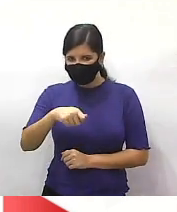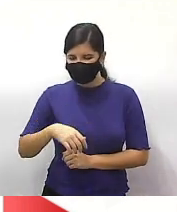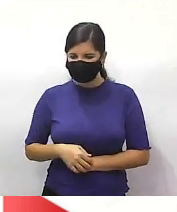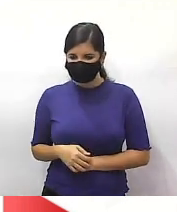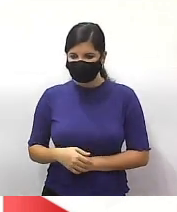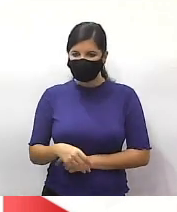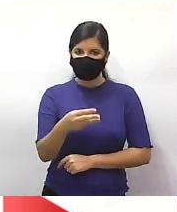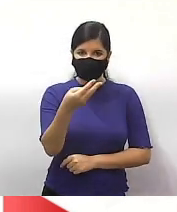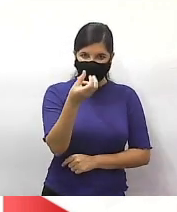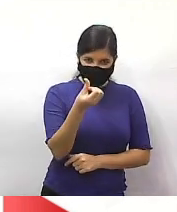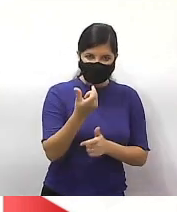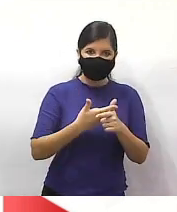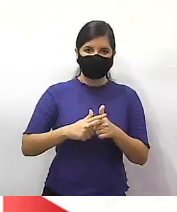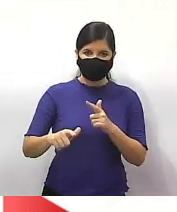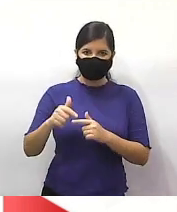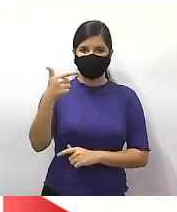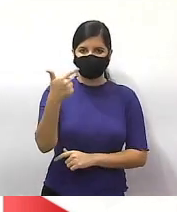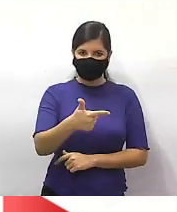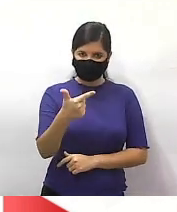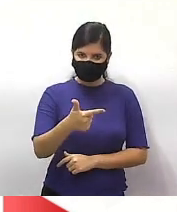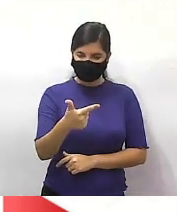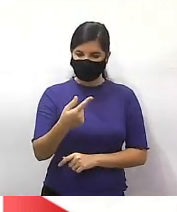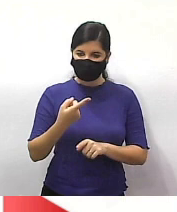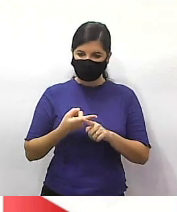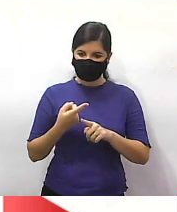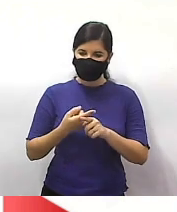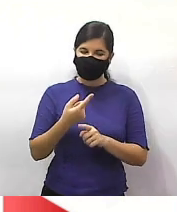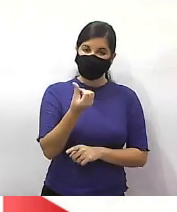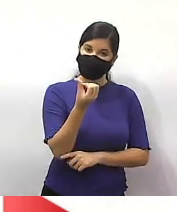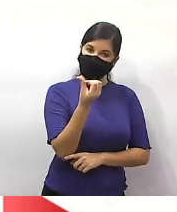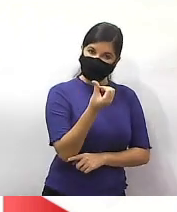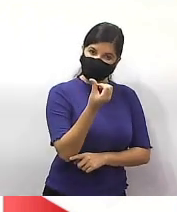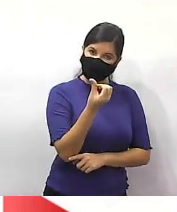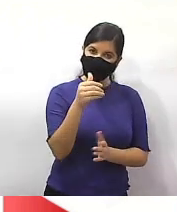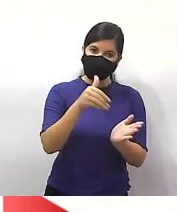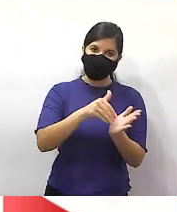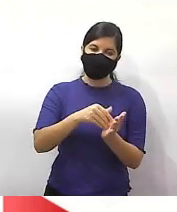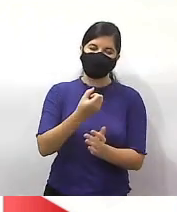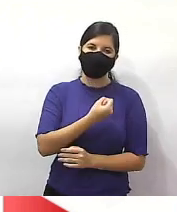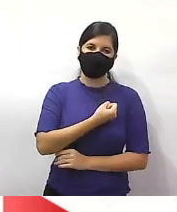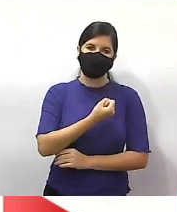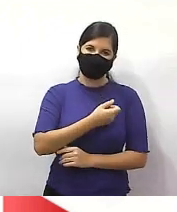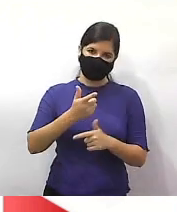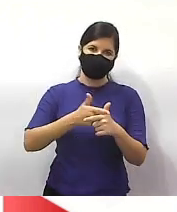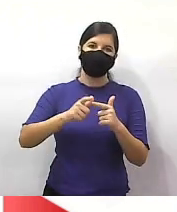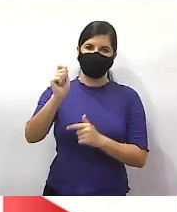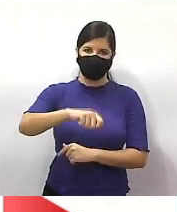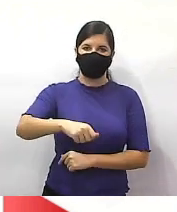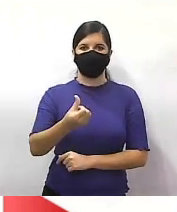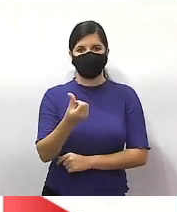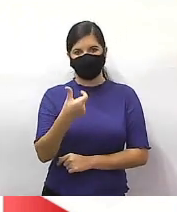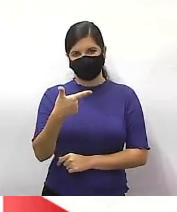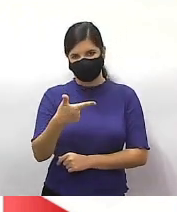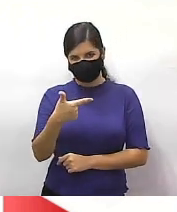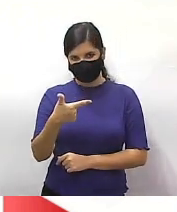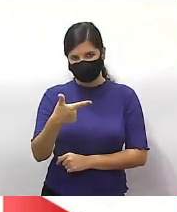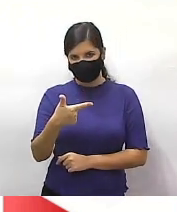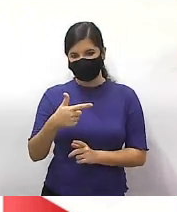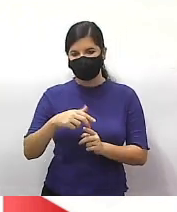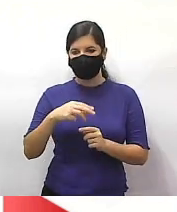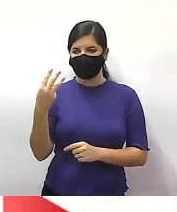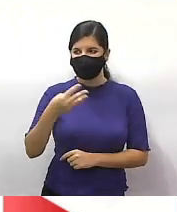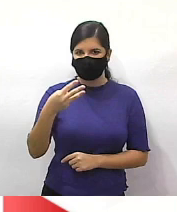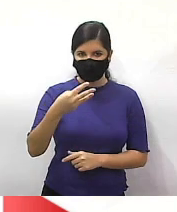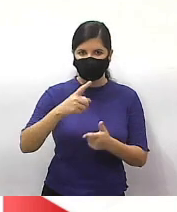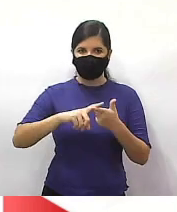é divisível por 2, tá? Porque o 6, que é o último número, é divisível por 2. E por